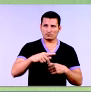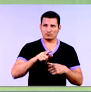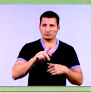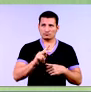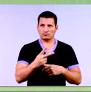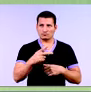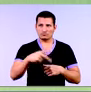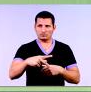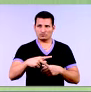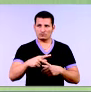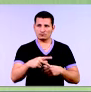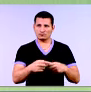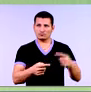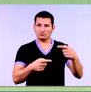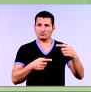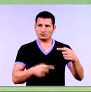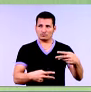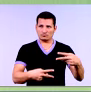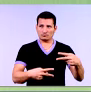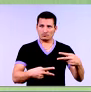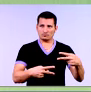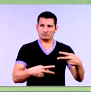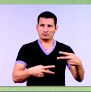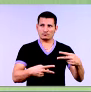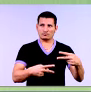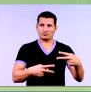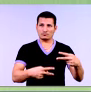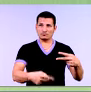eu coloquei uma observação que vocês devem considerar.